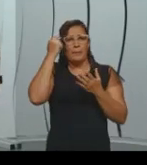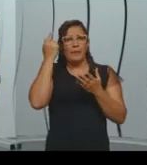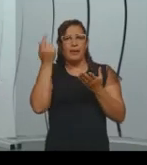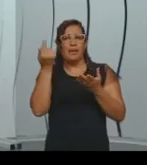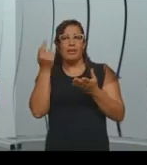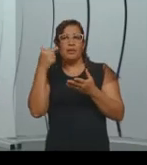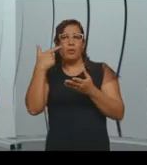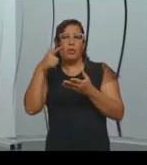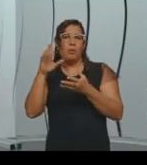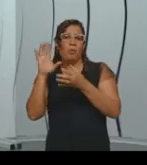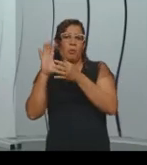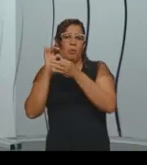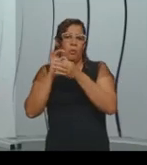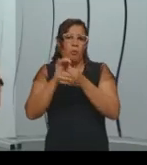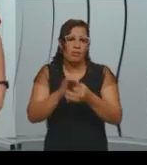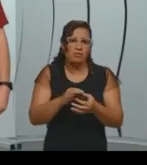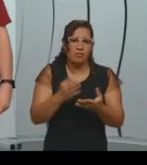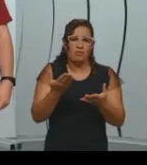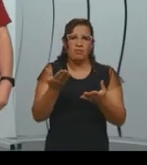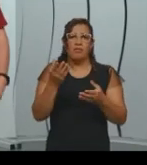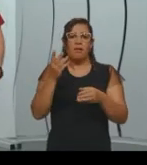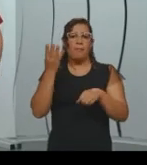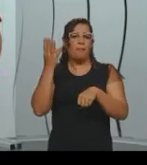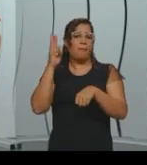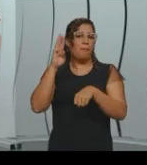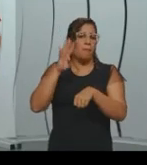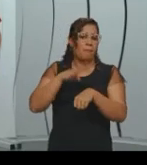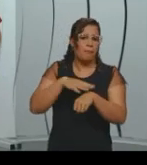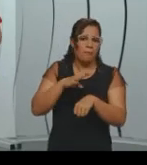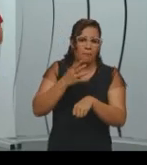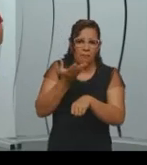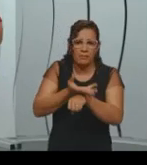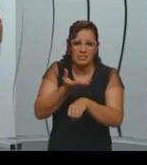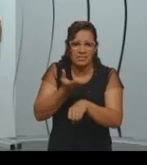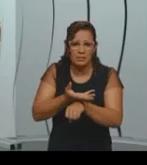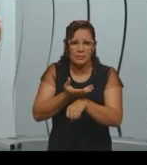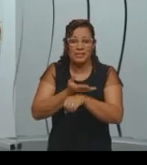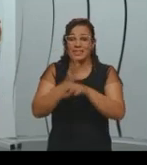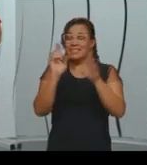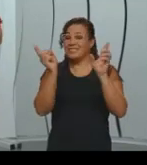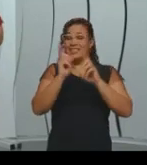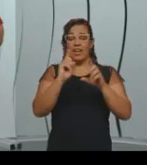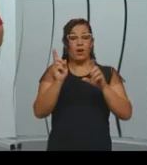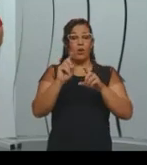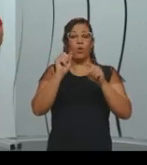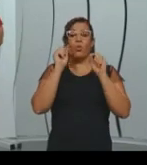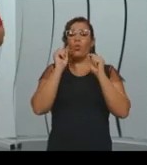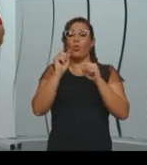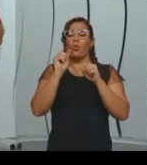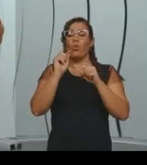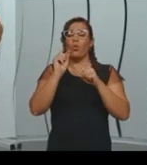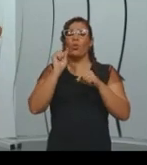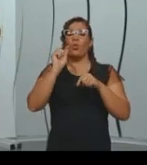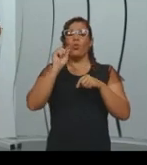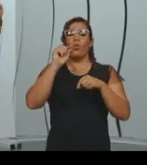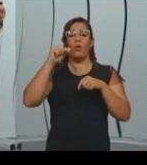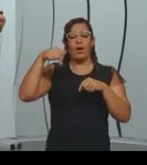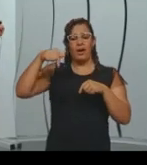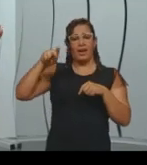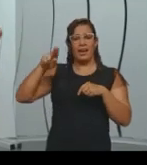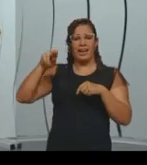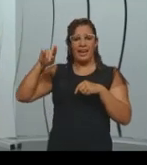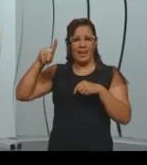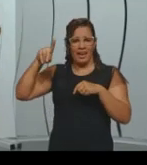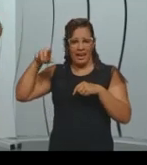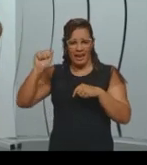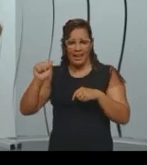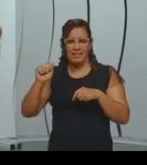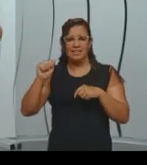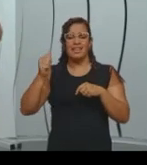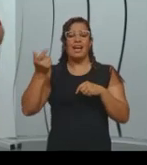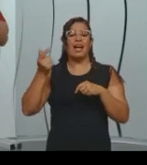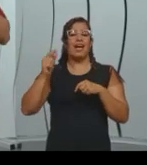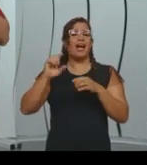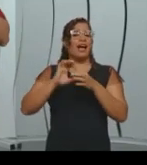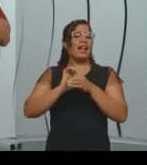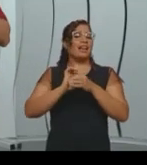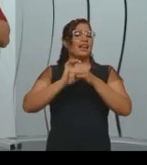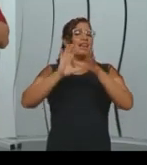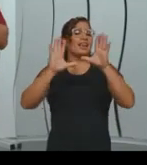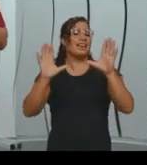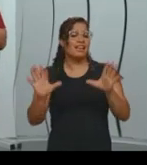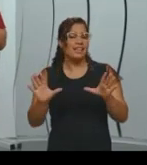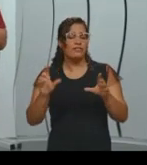conteúdo, é uma outra matéria. Não, gente, a queda livre apenas é um tipo especial de